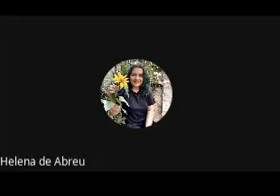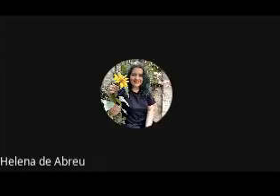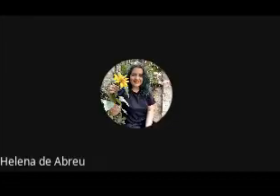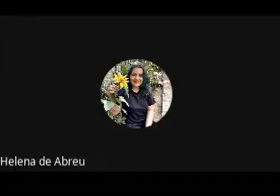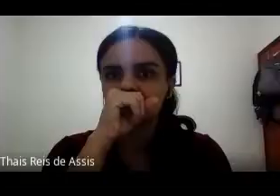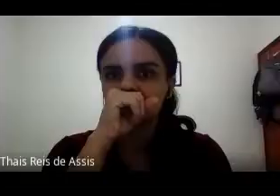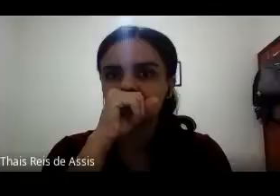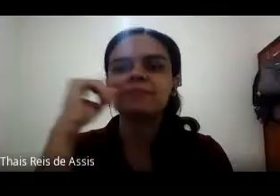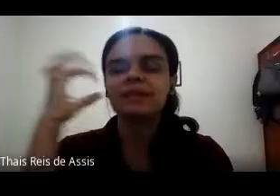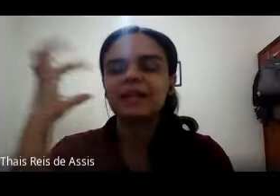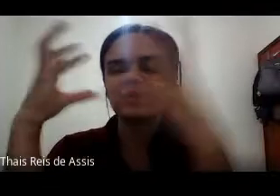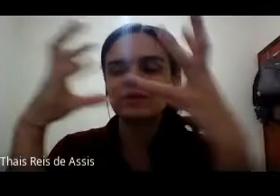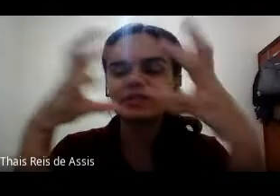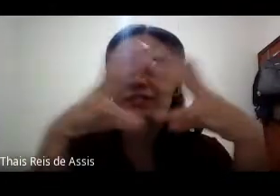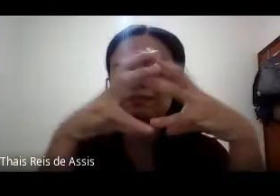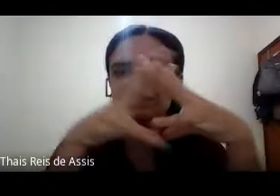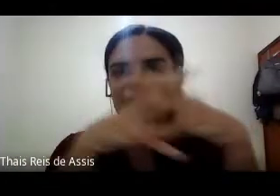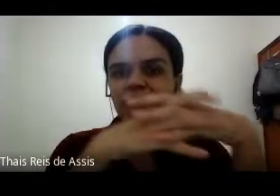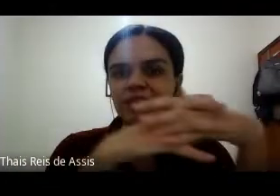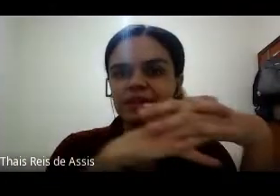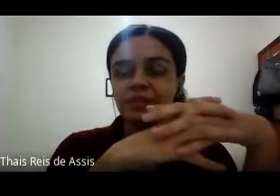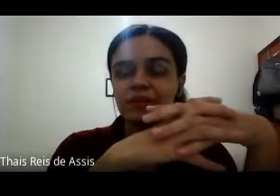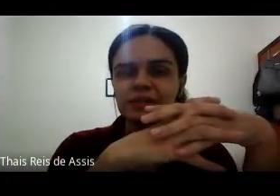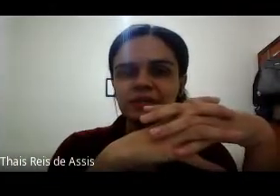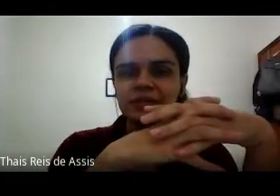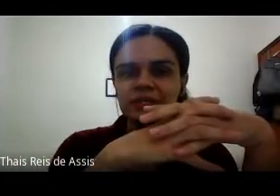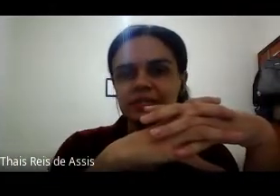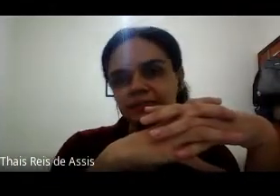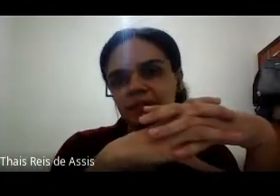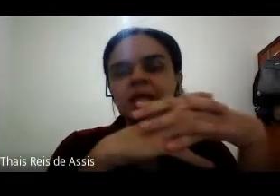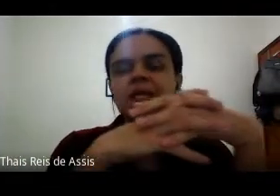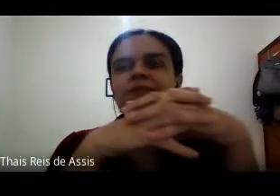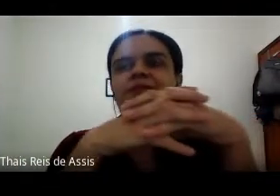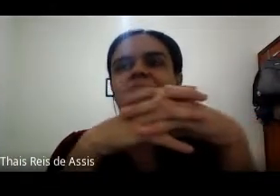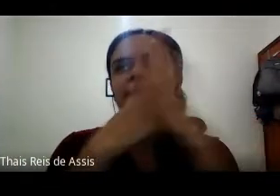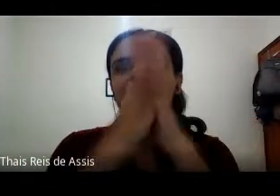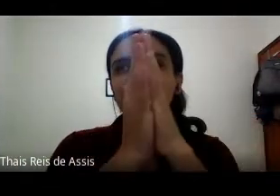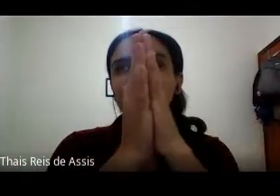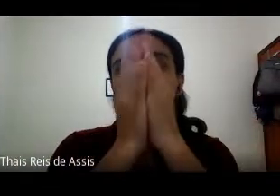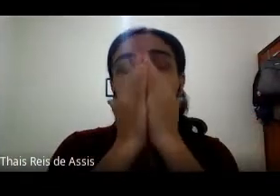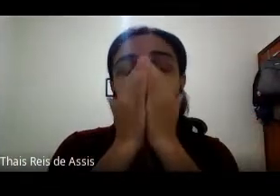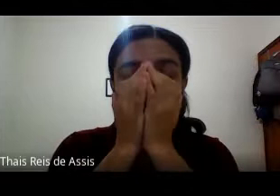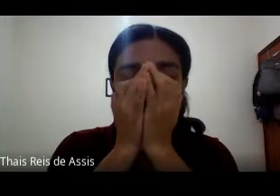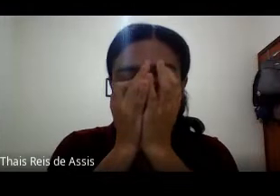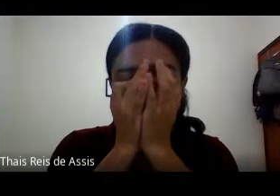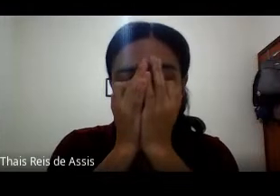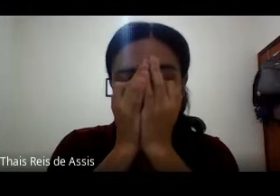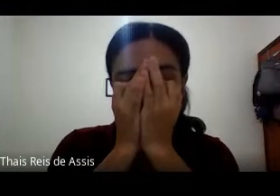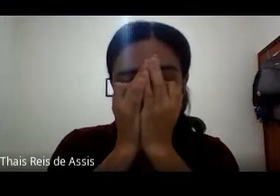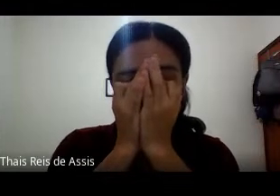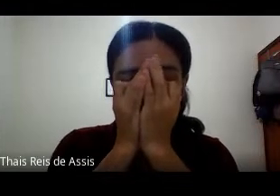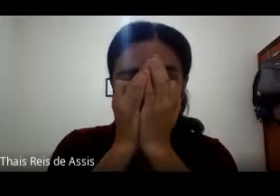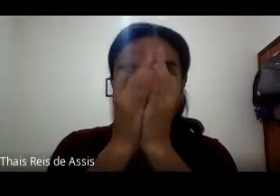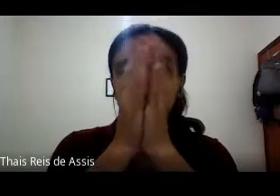interdisciplinaridade, mas... Interdisciplinaridade é quantas disciplinas elas conversam entre si. Em vez de você pegar... Isso acontece demais.